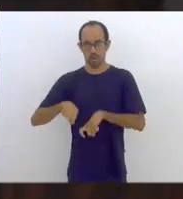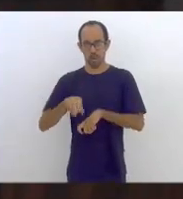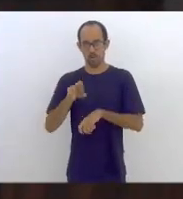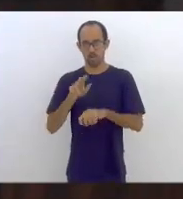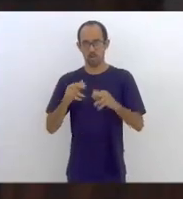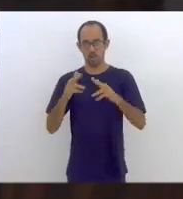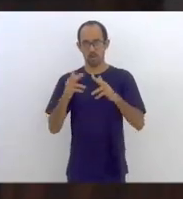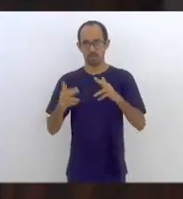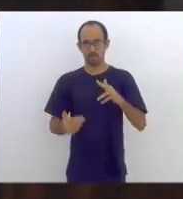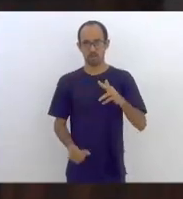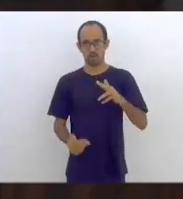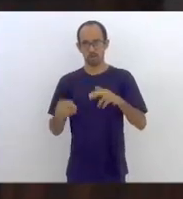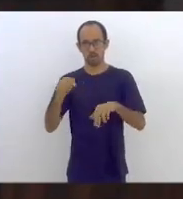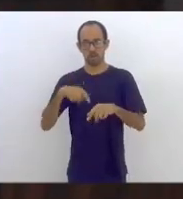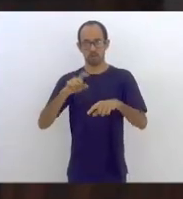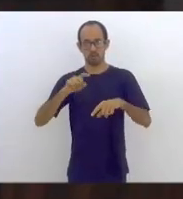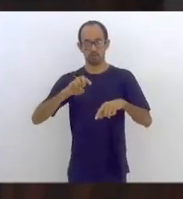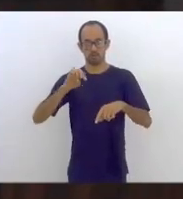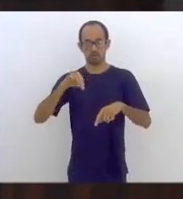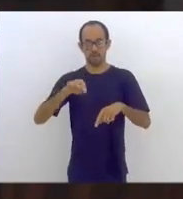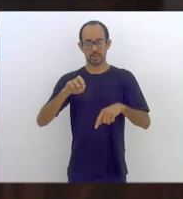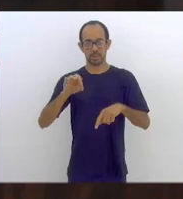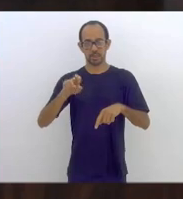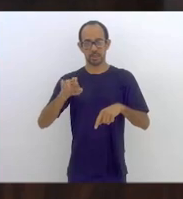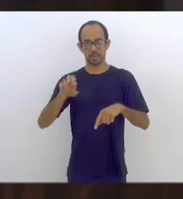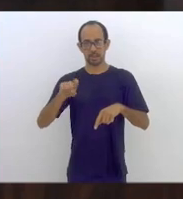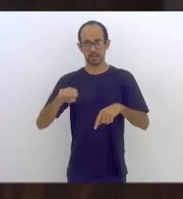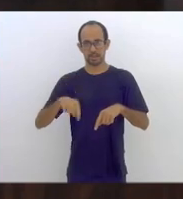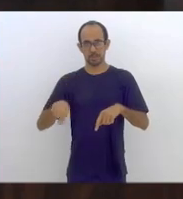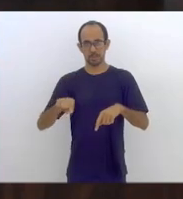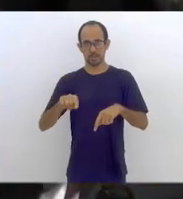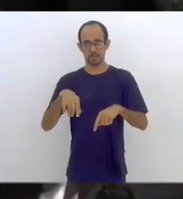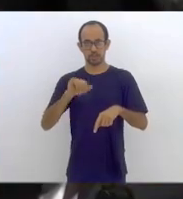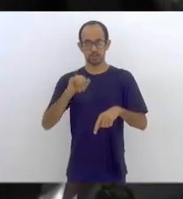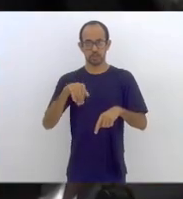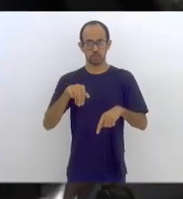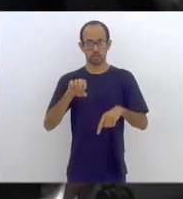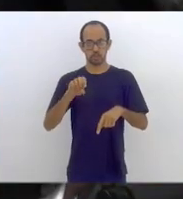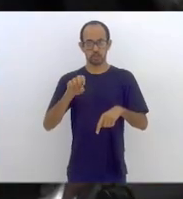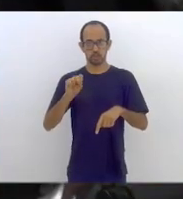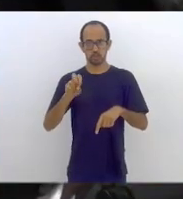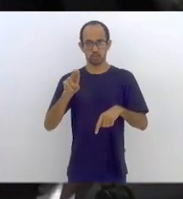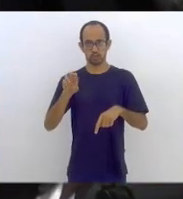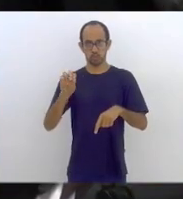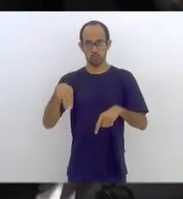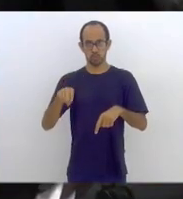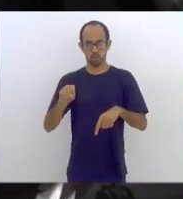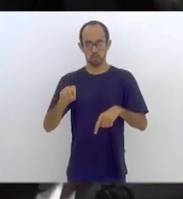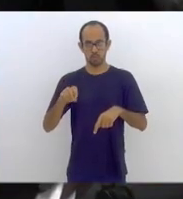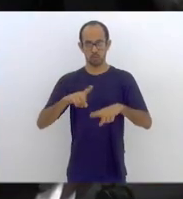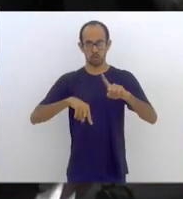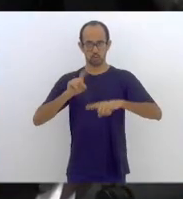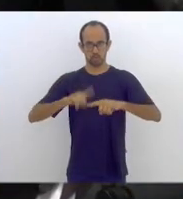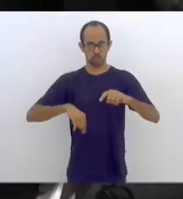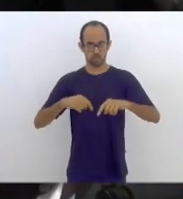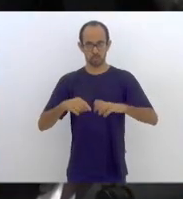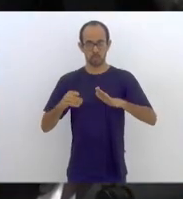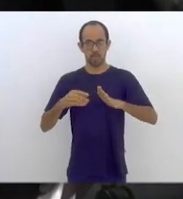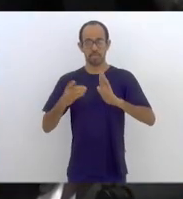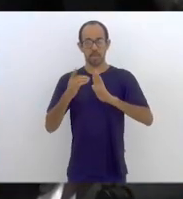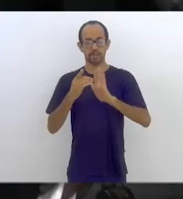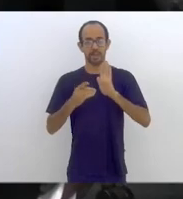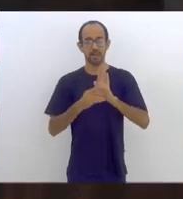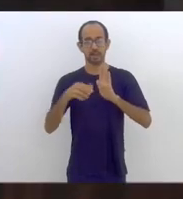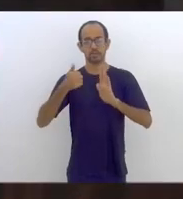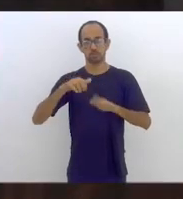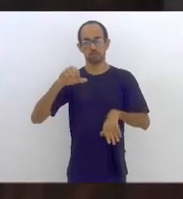uma atriz insumo produto também vamos fazer uma cerimônia porque desde a década de 90